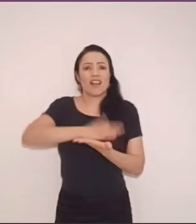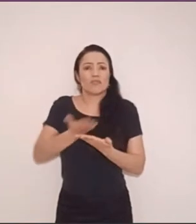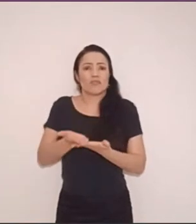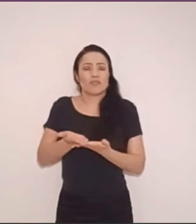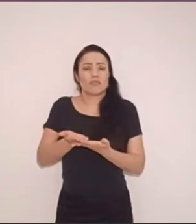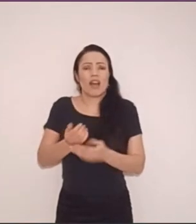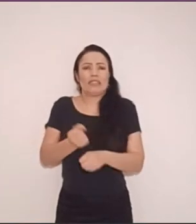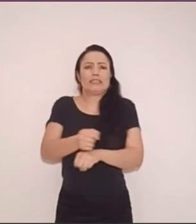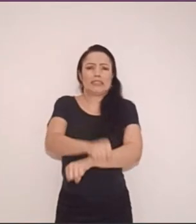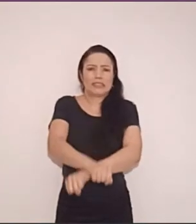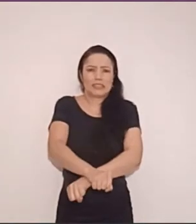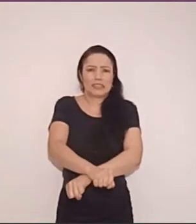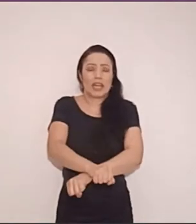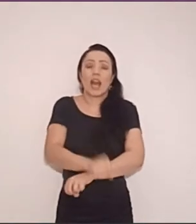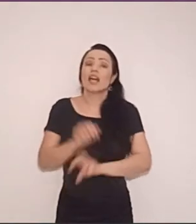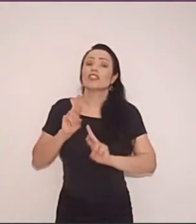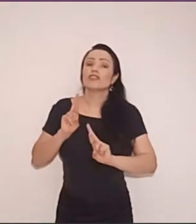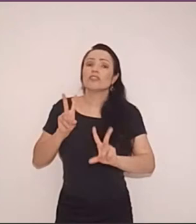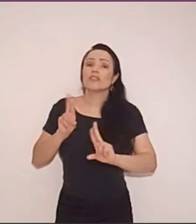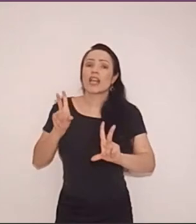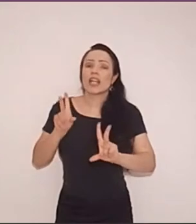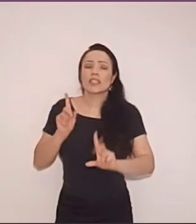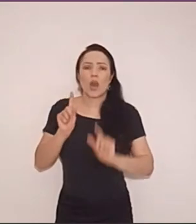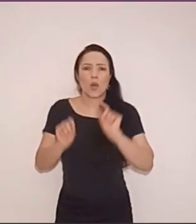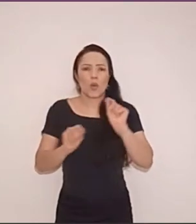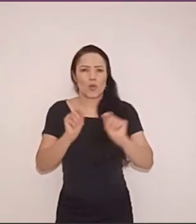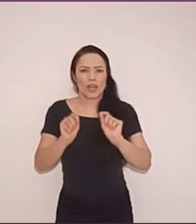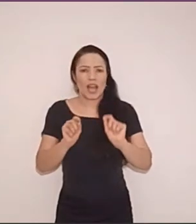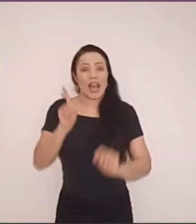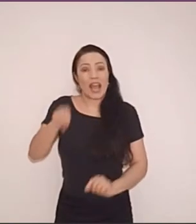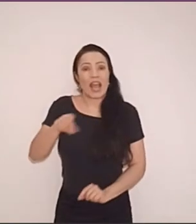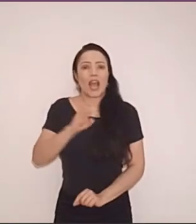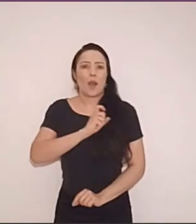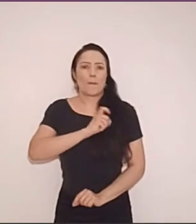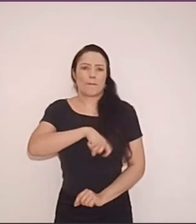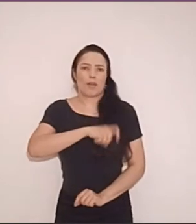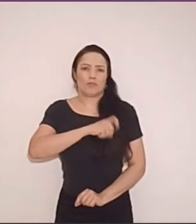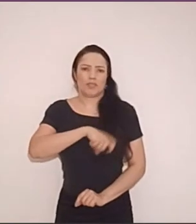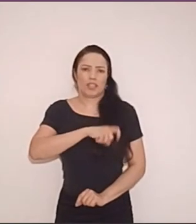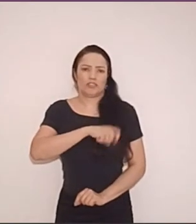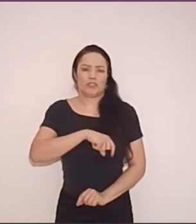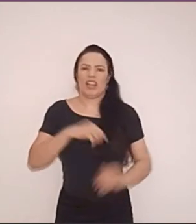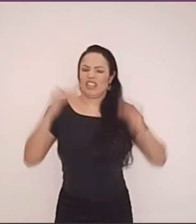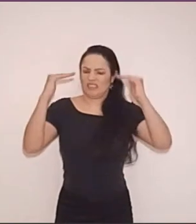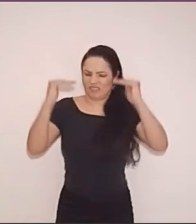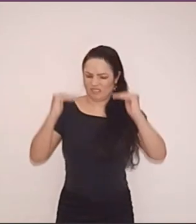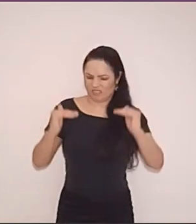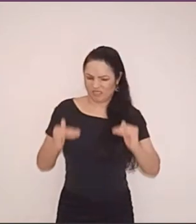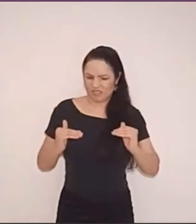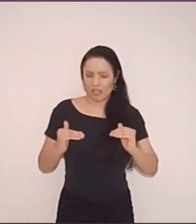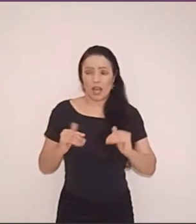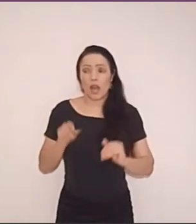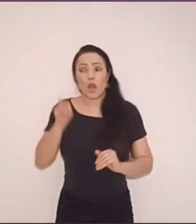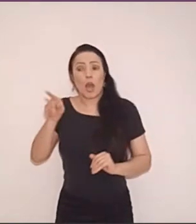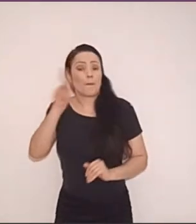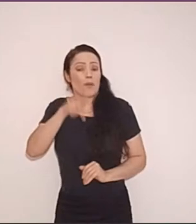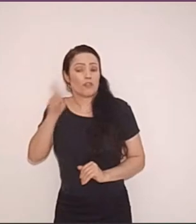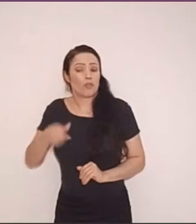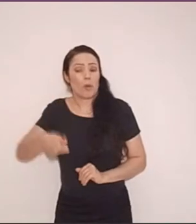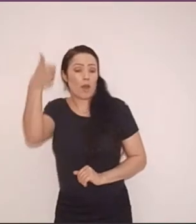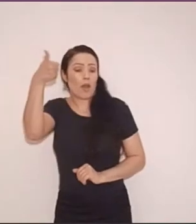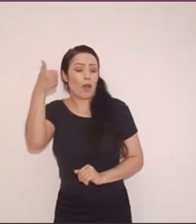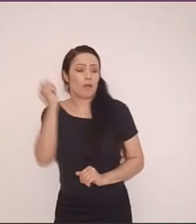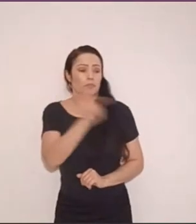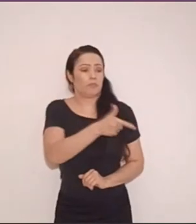uma a diferença é essa perversidade que você faz na hierarquia evasão e achar aqui uma professora não é